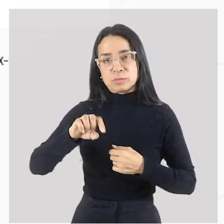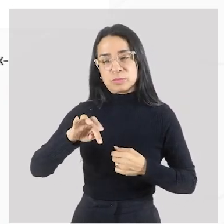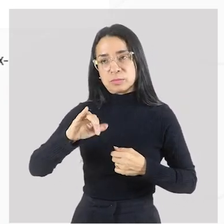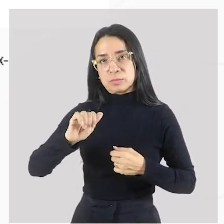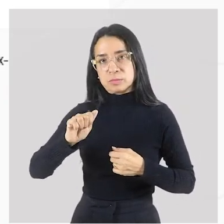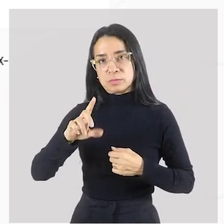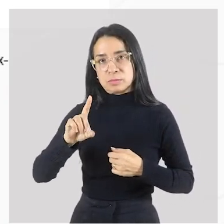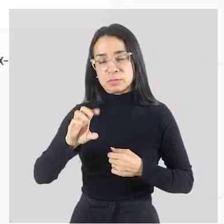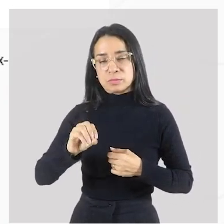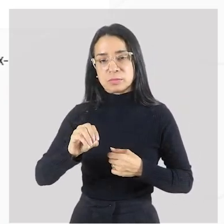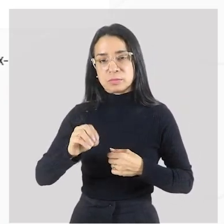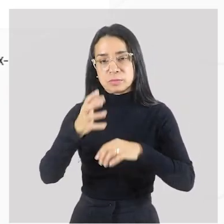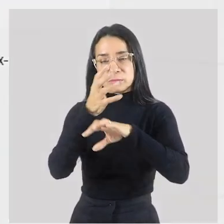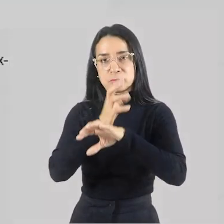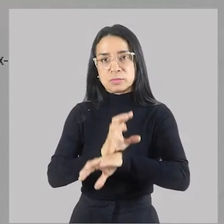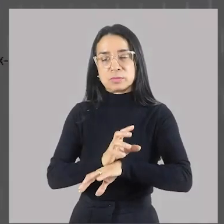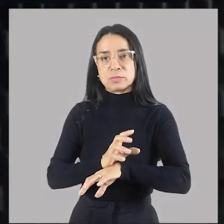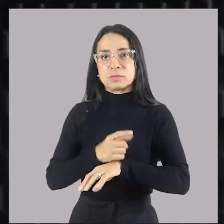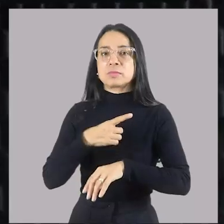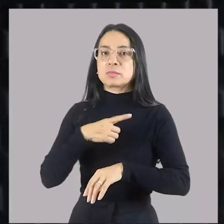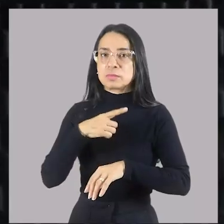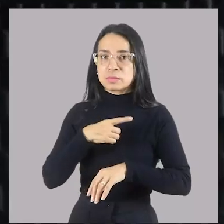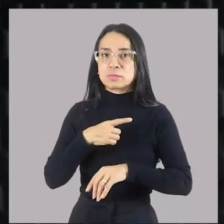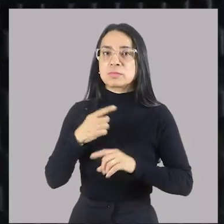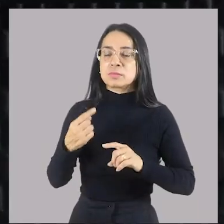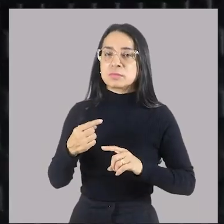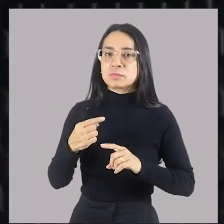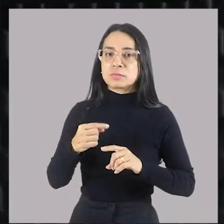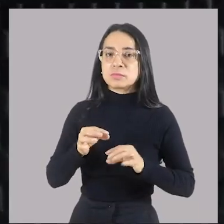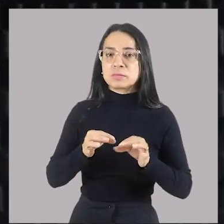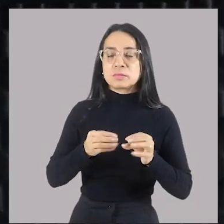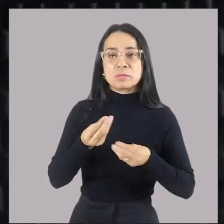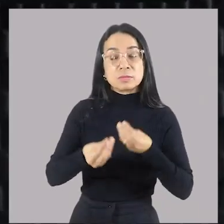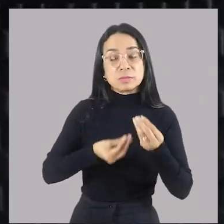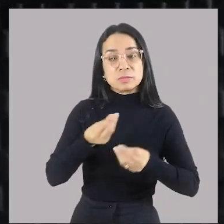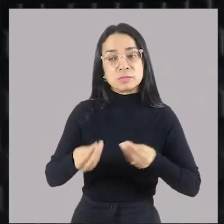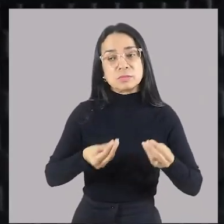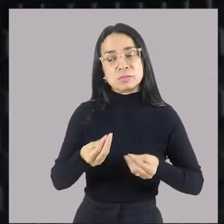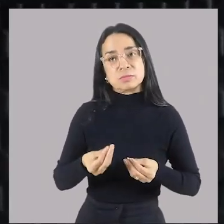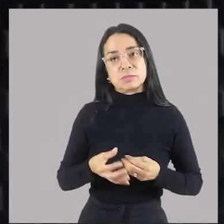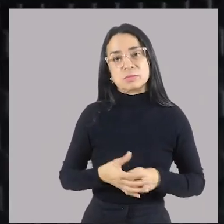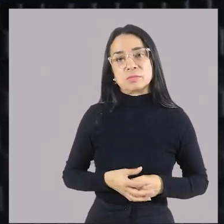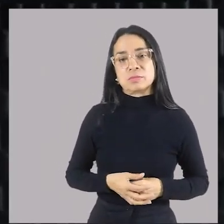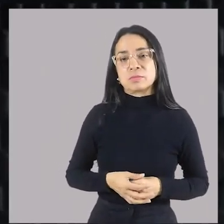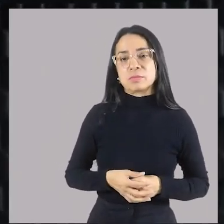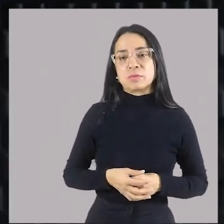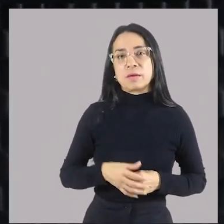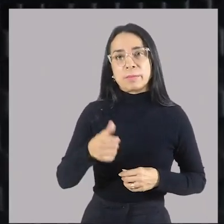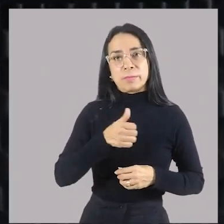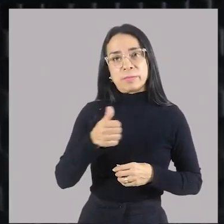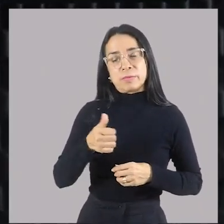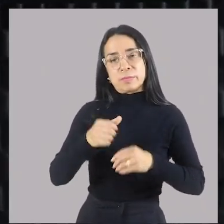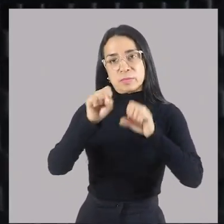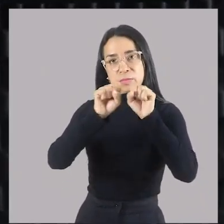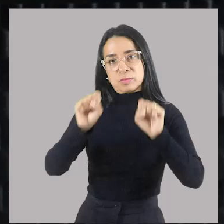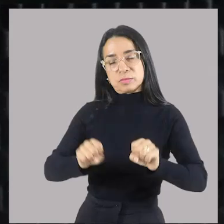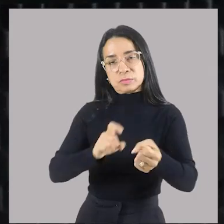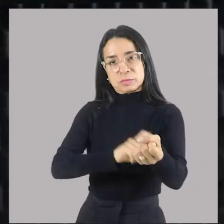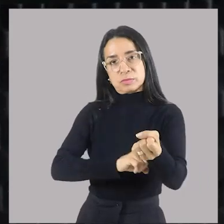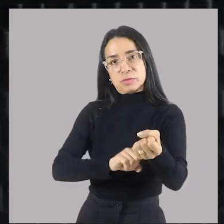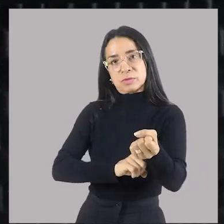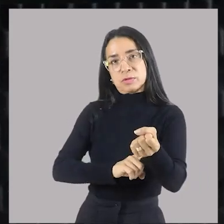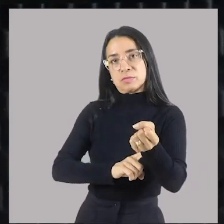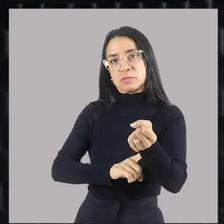essa função, né? Como a gente já disse, essa ordem ela vem lá do sistema nervoso central, através